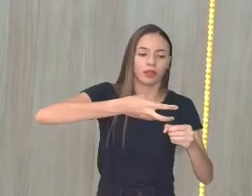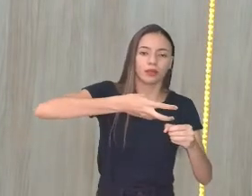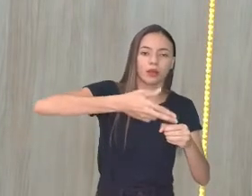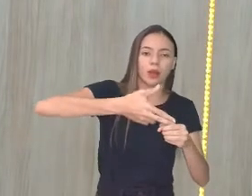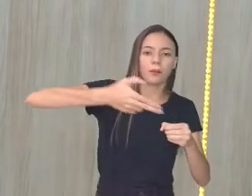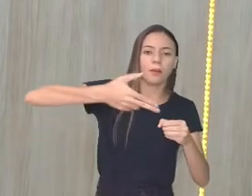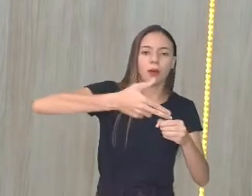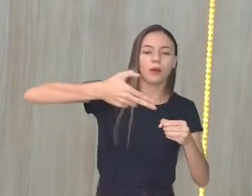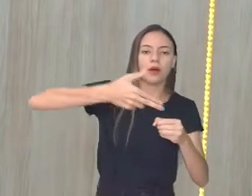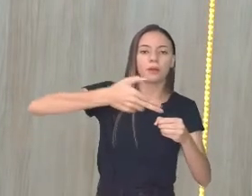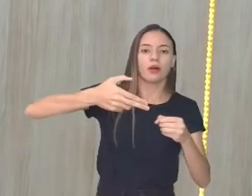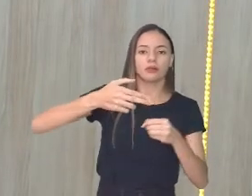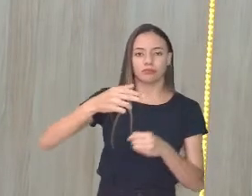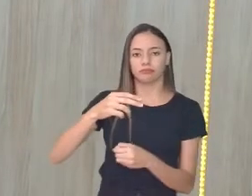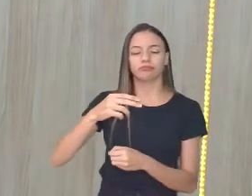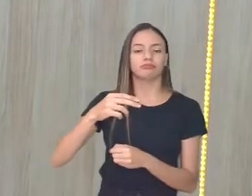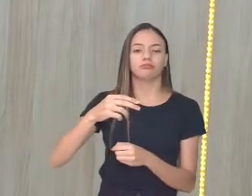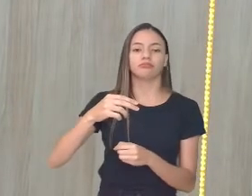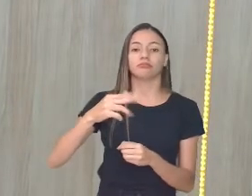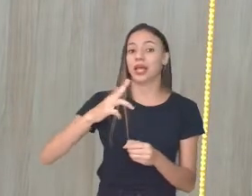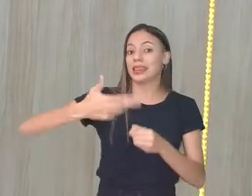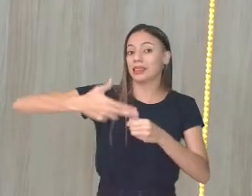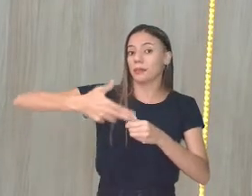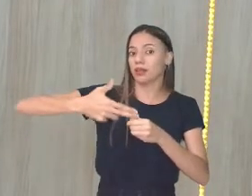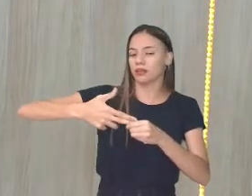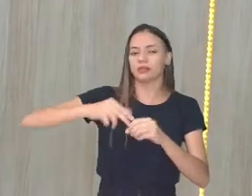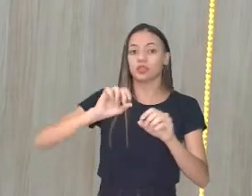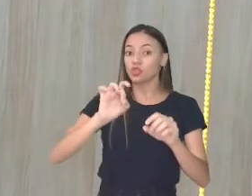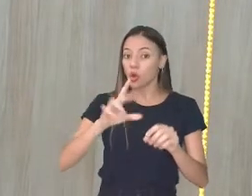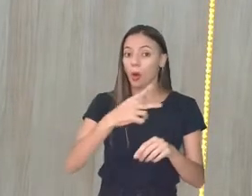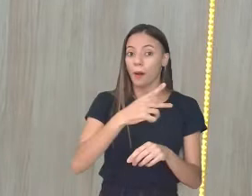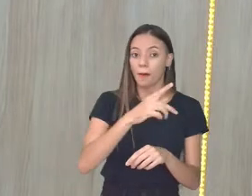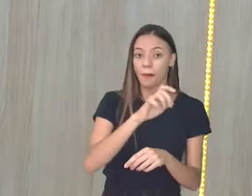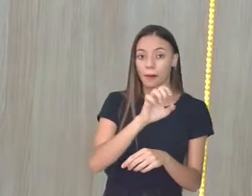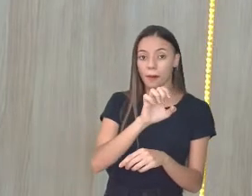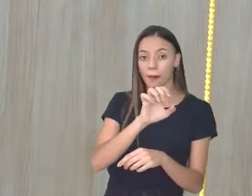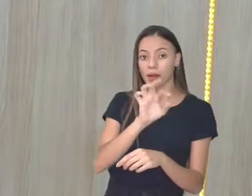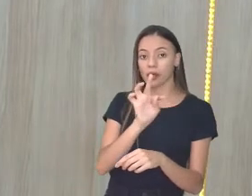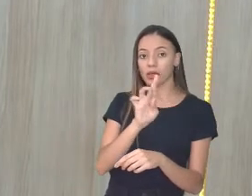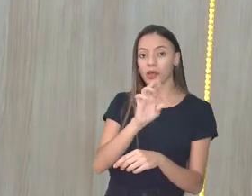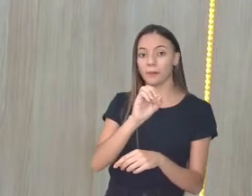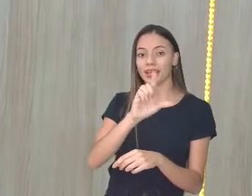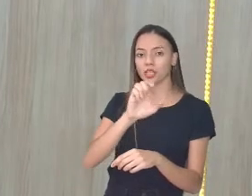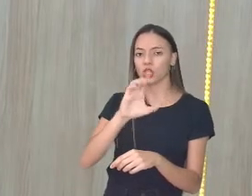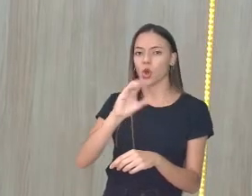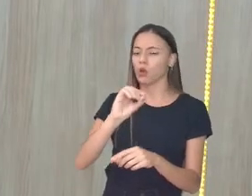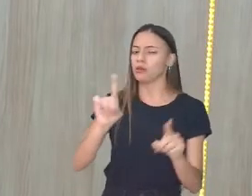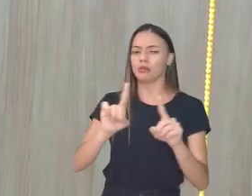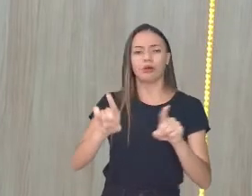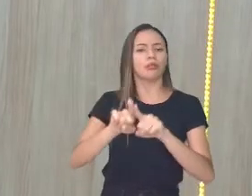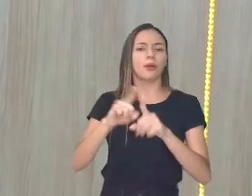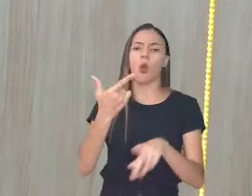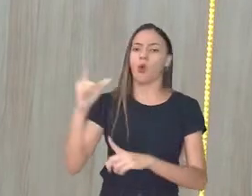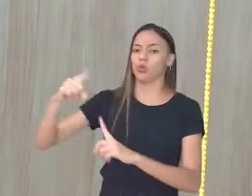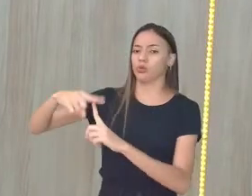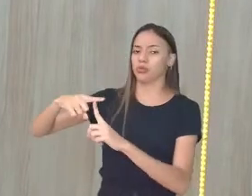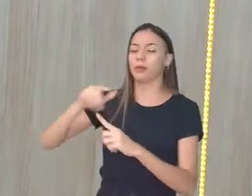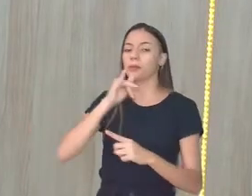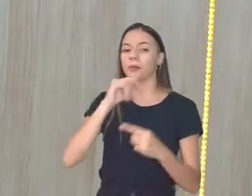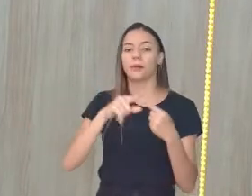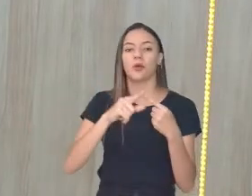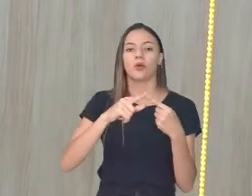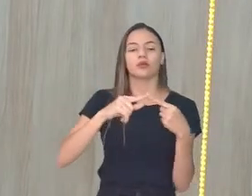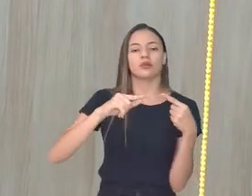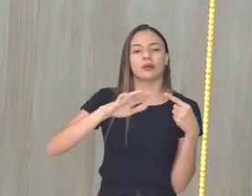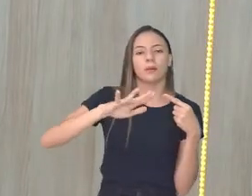hoje, não somente do petróleo, mas outras formas, né, de combustíveis, como, por exemplo, o gás